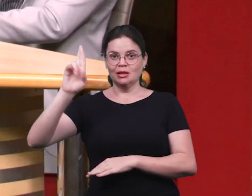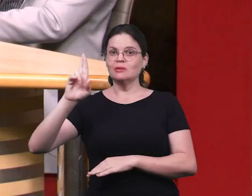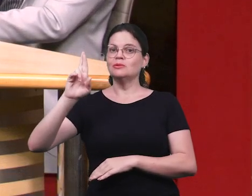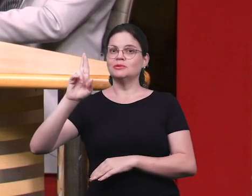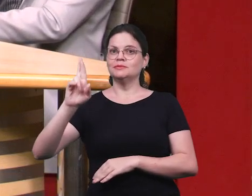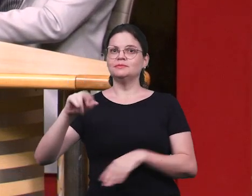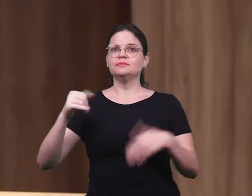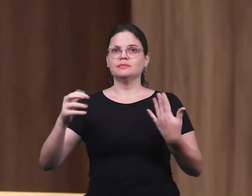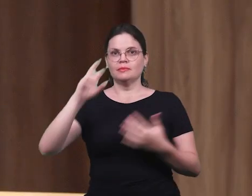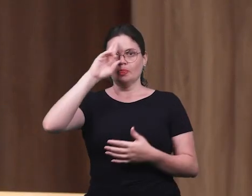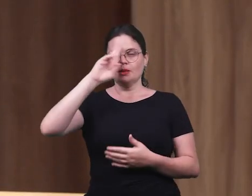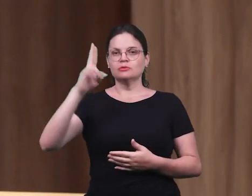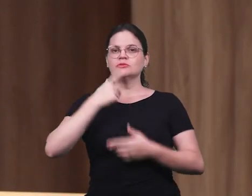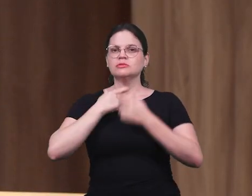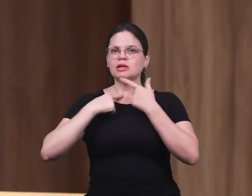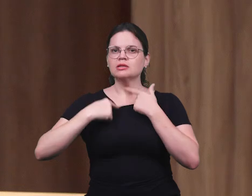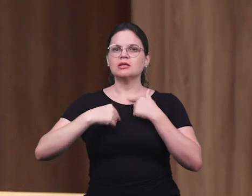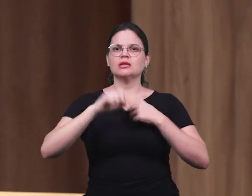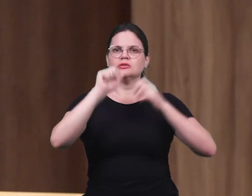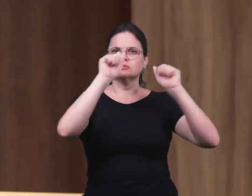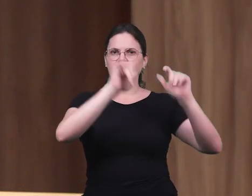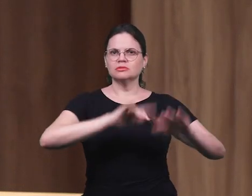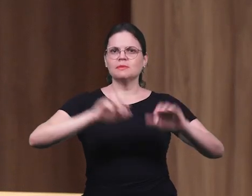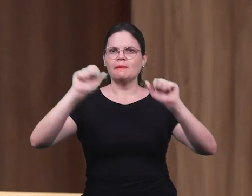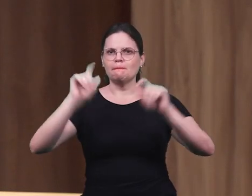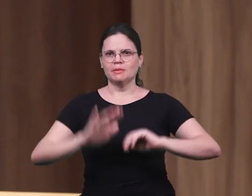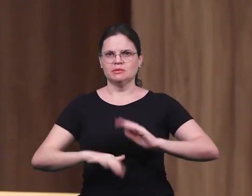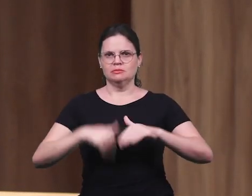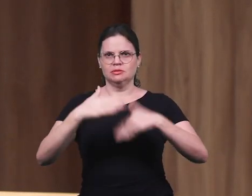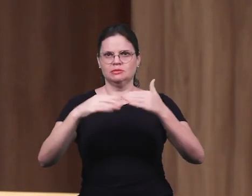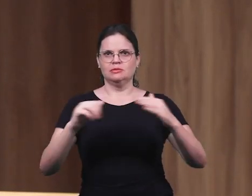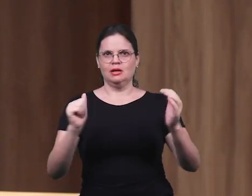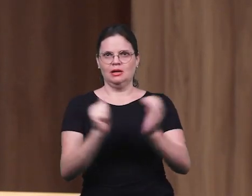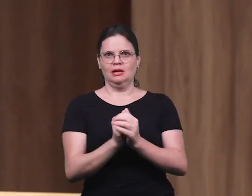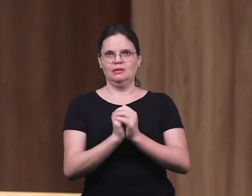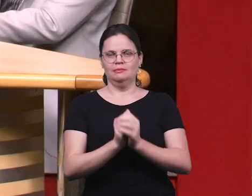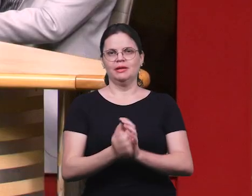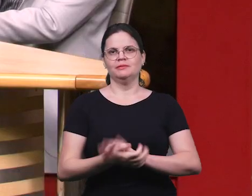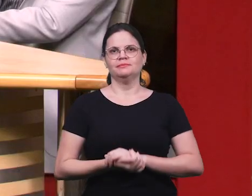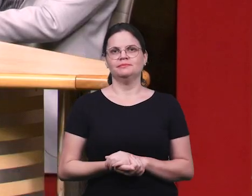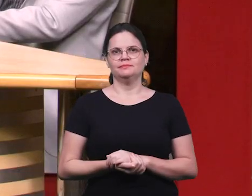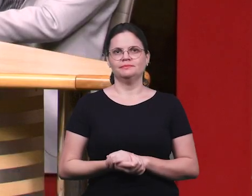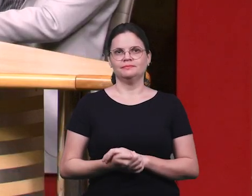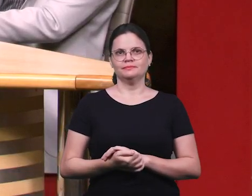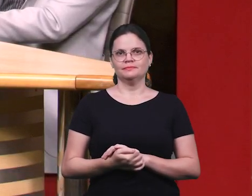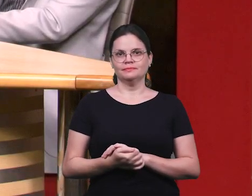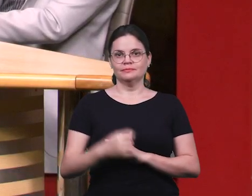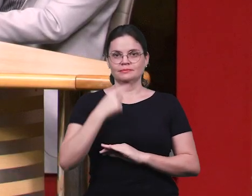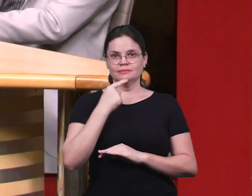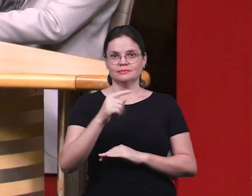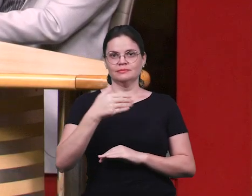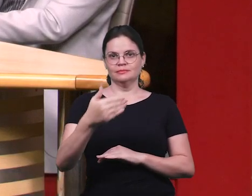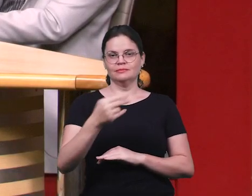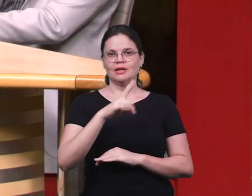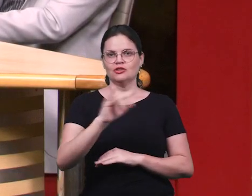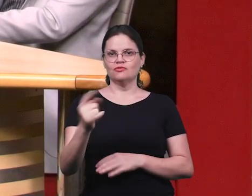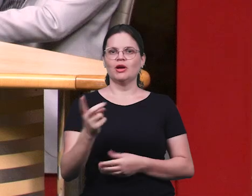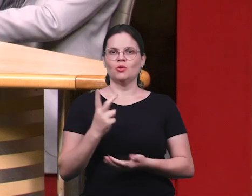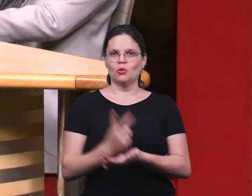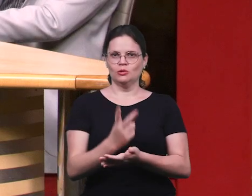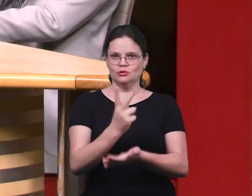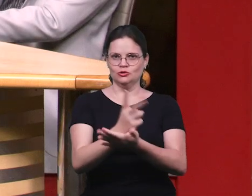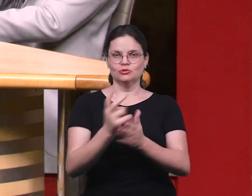Senhor deseja essa Verdade. prosperidade dos servos do Senhor. Muito bom. Amém, então? Amém. Amém. Semana que vem continuamos Continuamos. esse